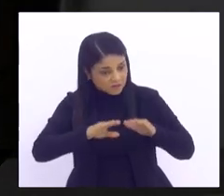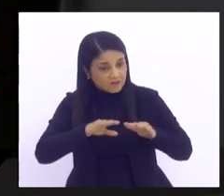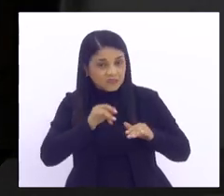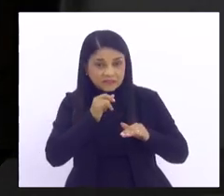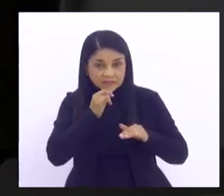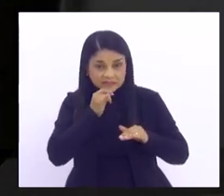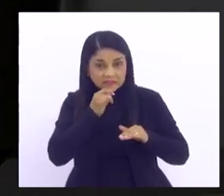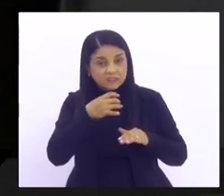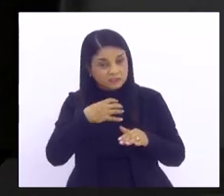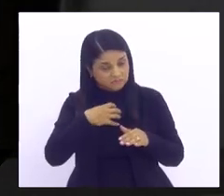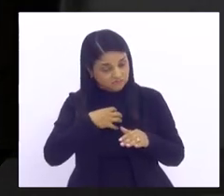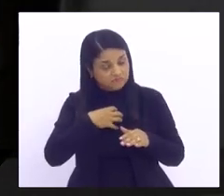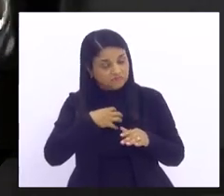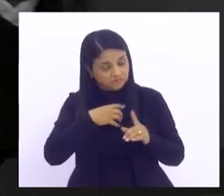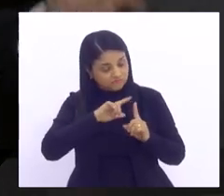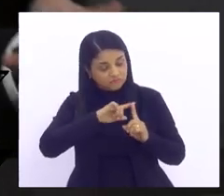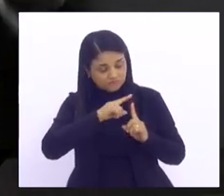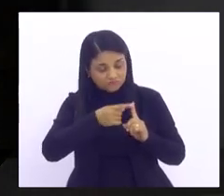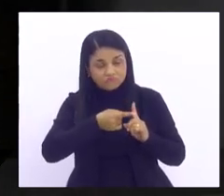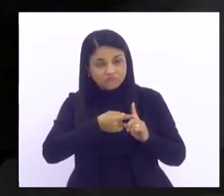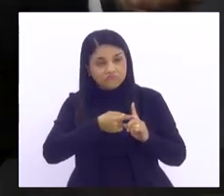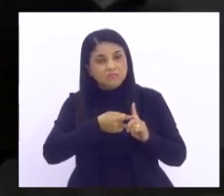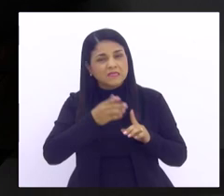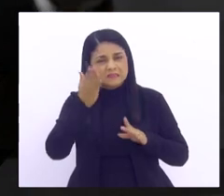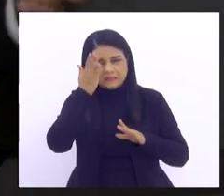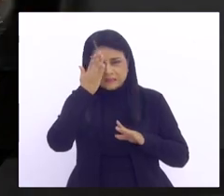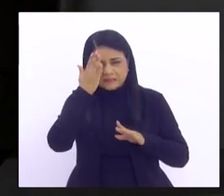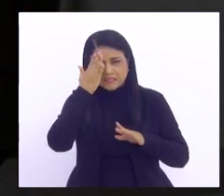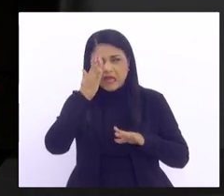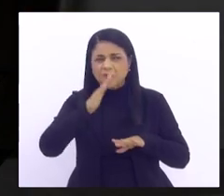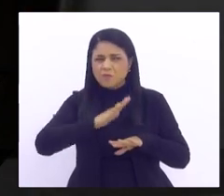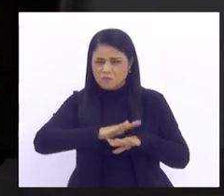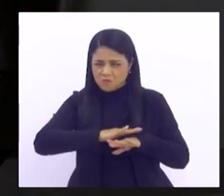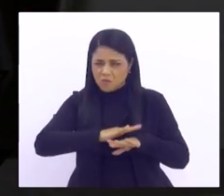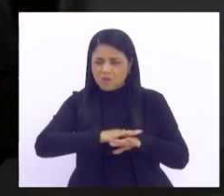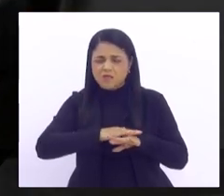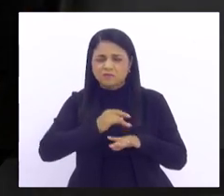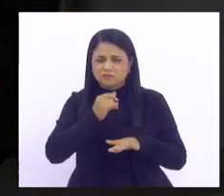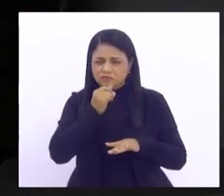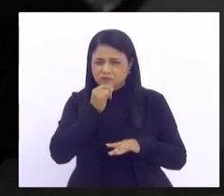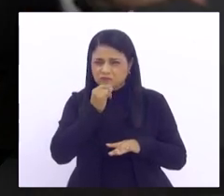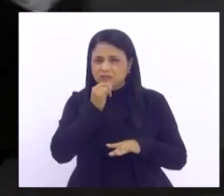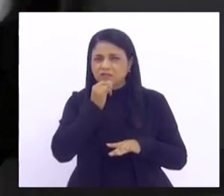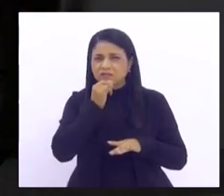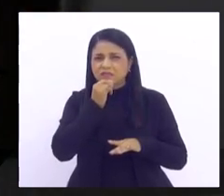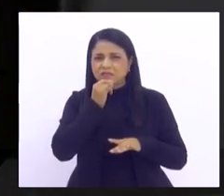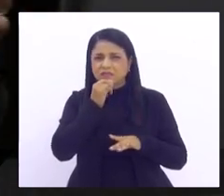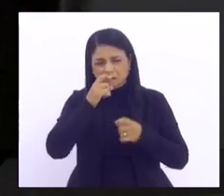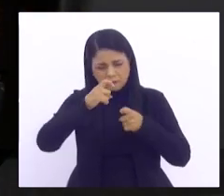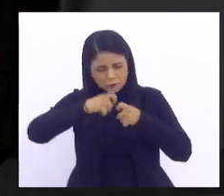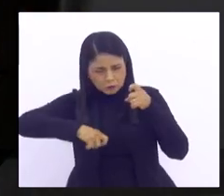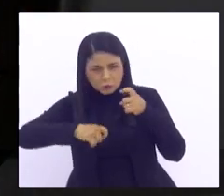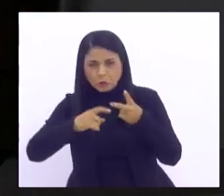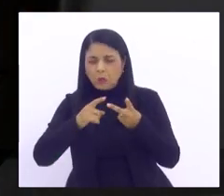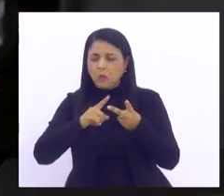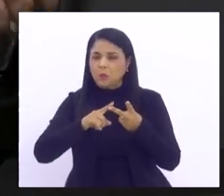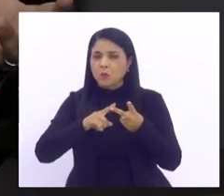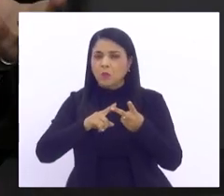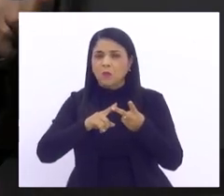ter acontecido, e sabemos que em muitos momentos foi numa situação de tristeza, pelo estupro ou situações